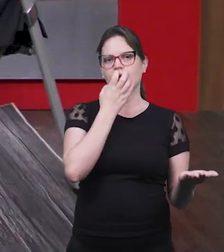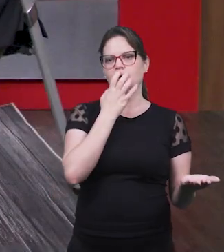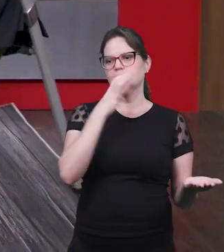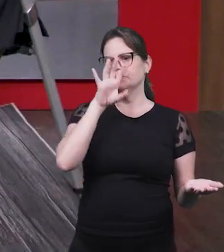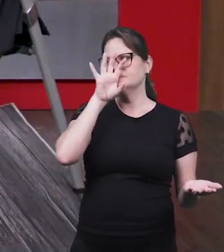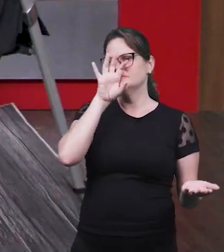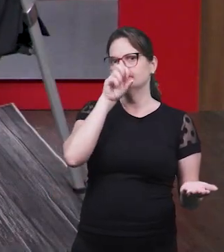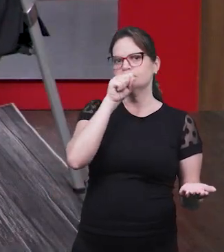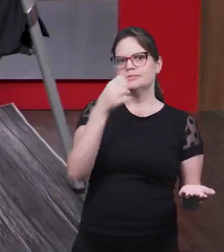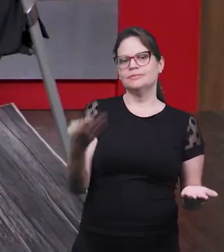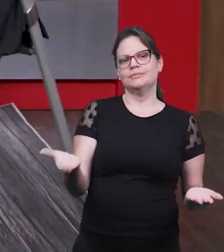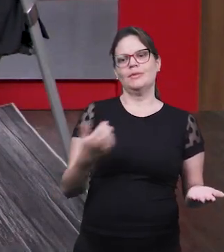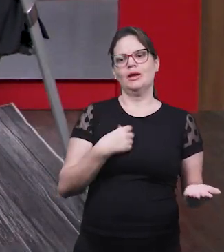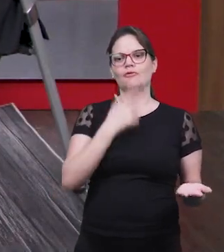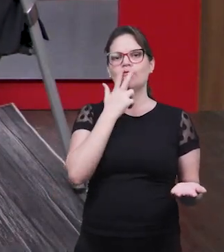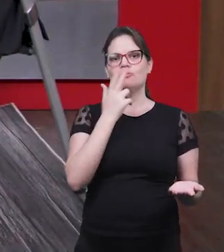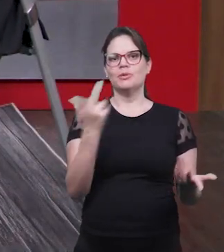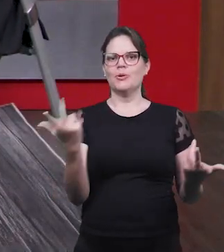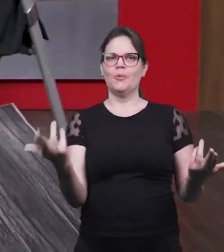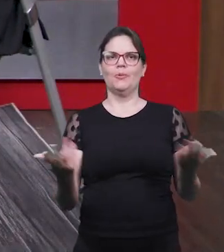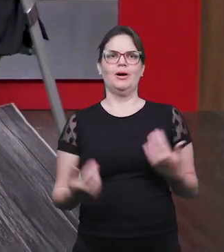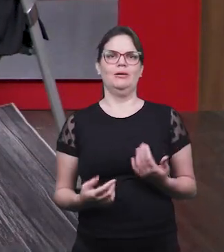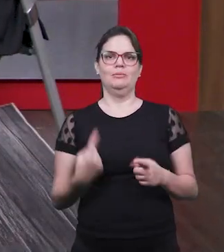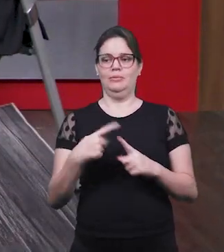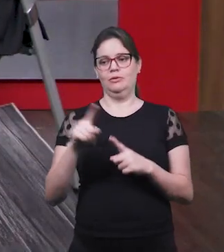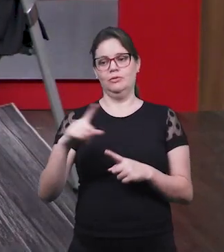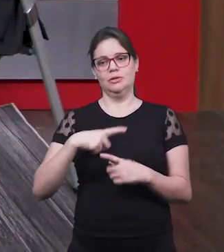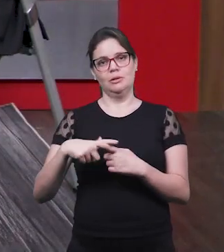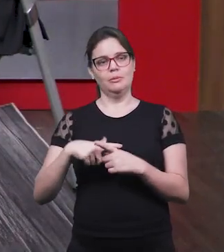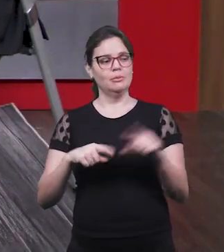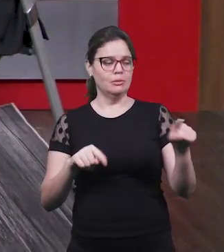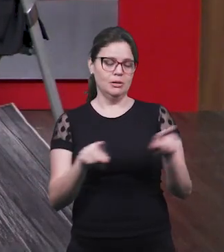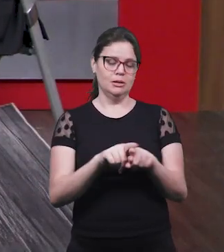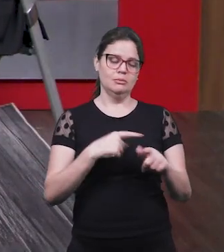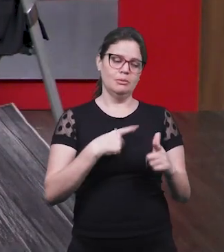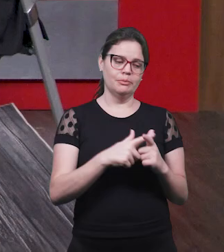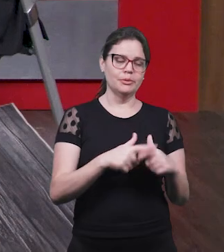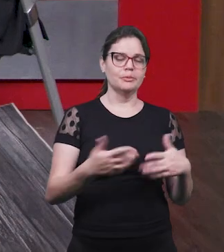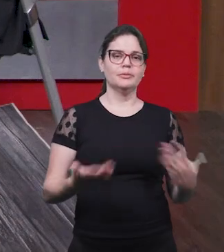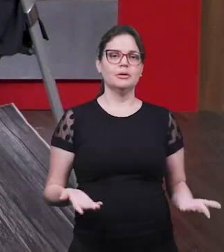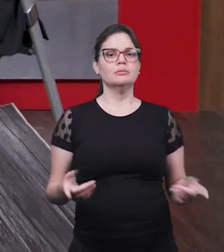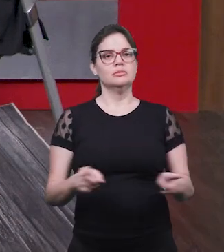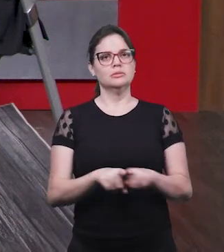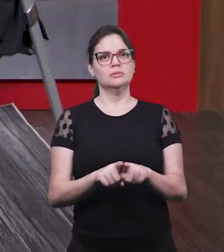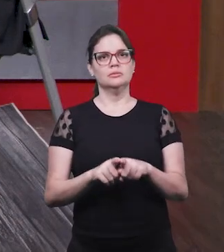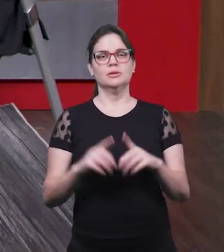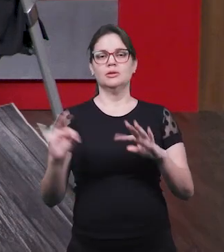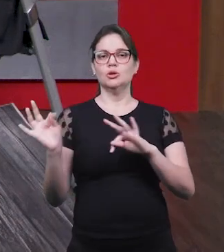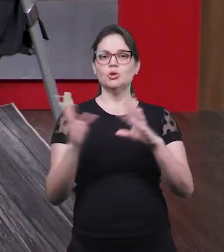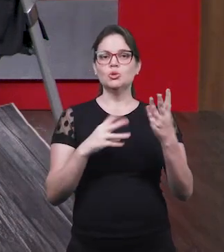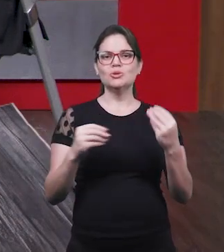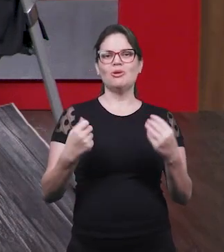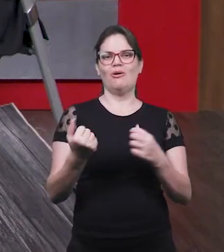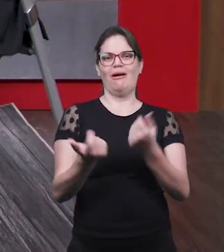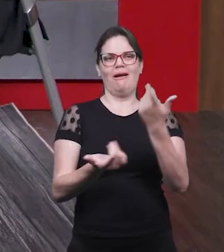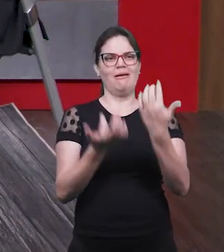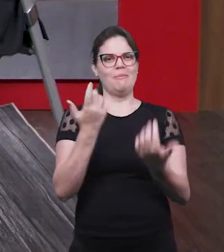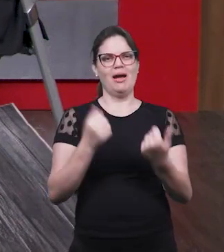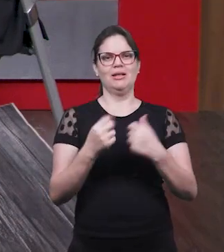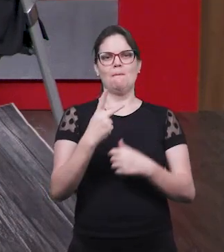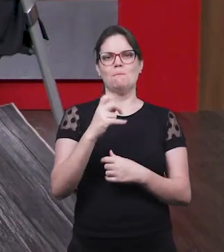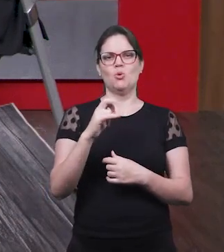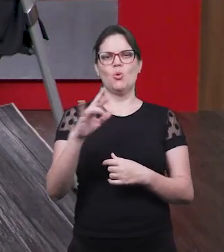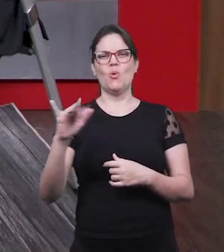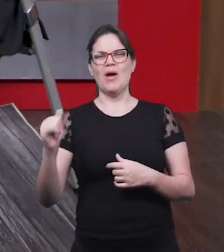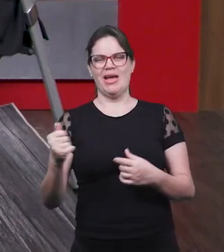é fumante passivo, né? Então, se o cigarro, a fumaça, essas queimadas, a poeira,